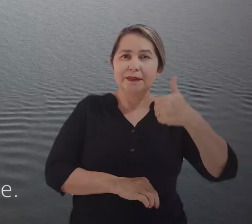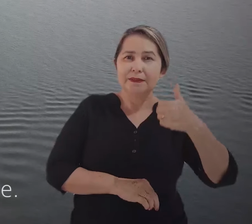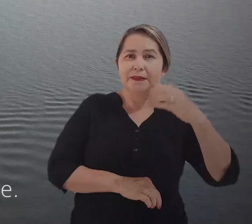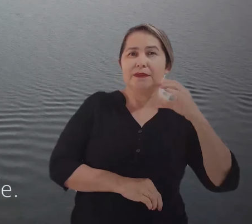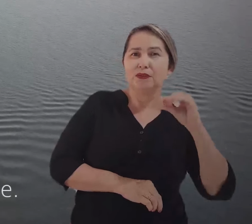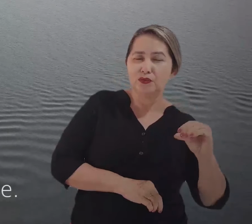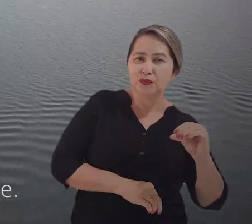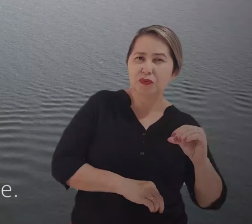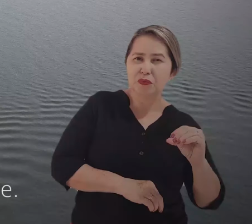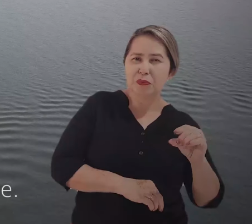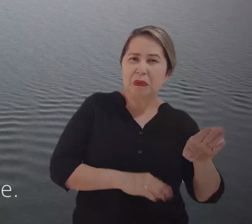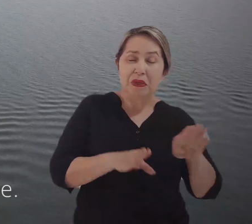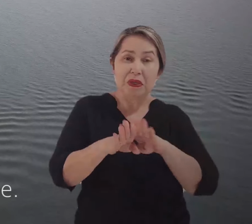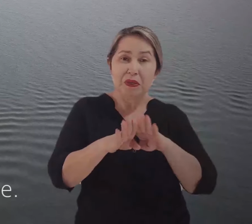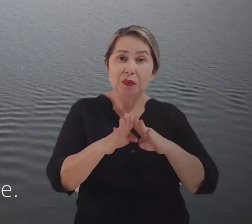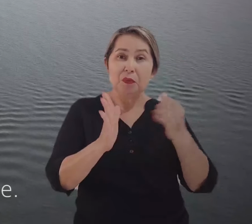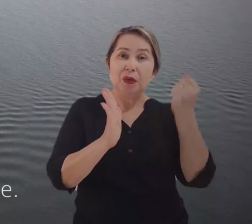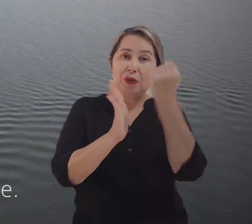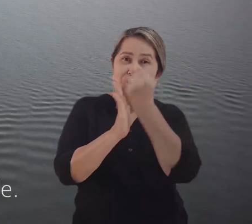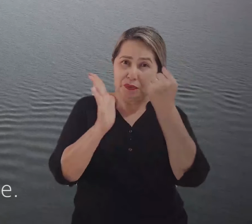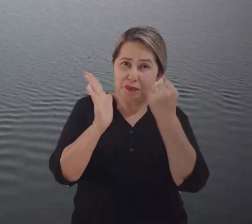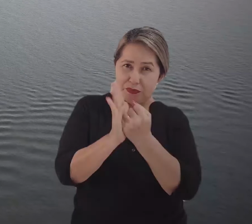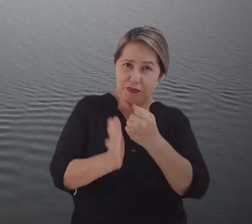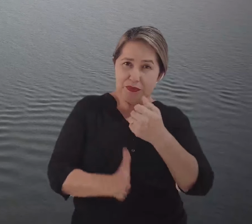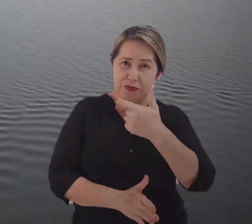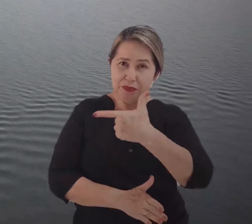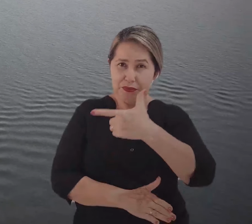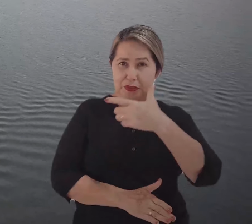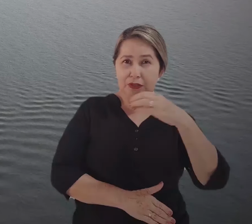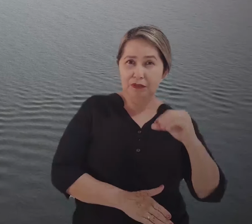XX, pelo menos em algumas regiões da cidade.